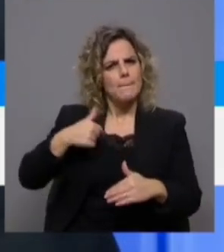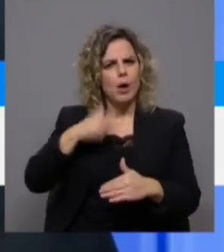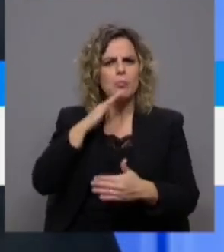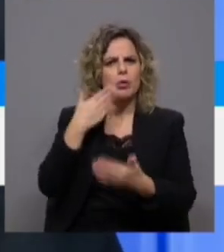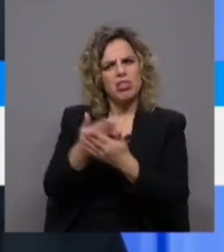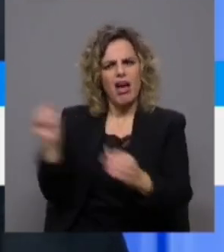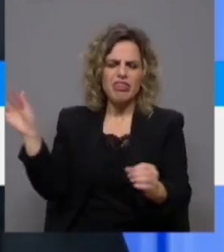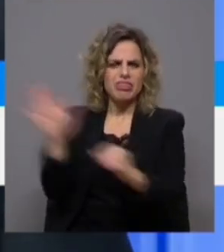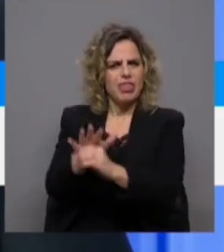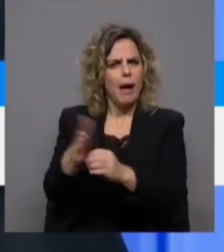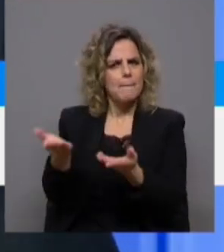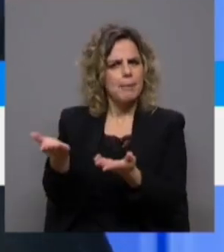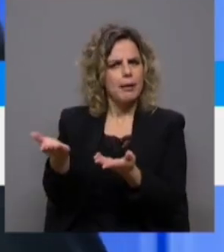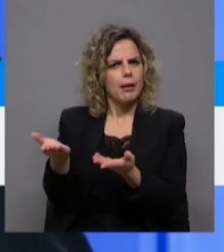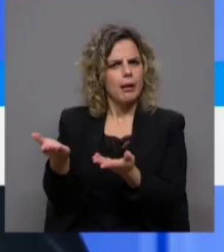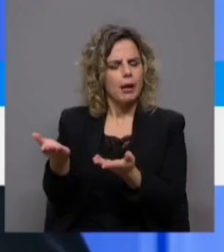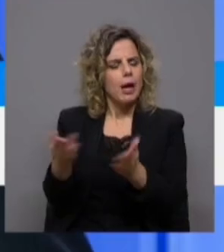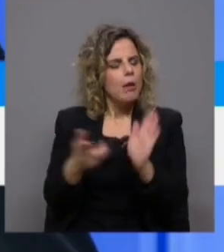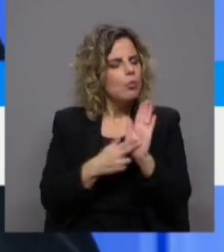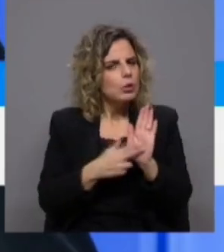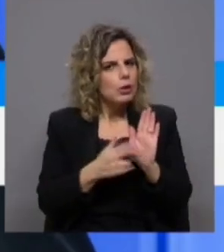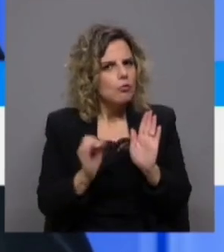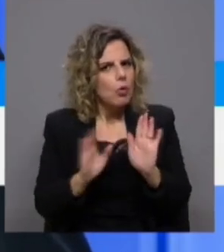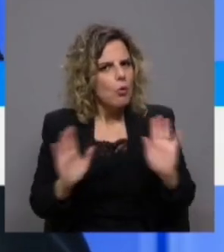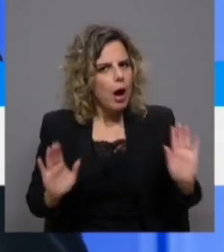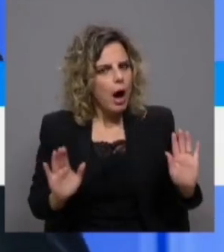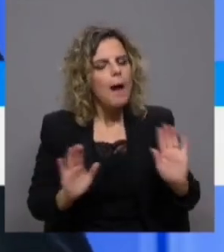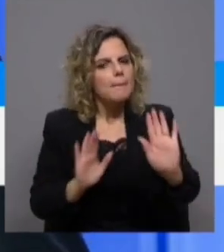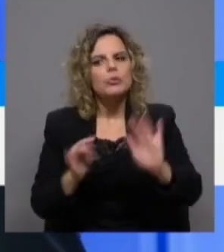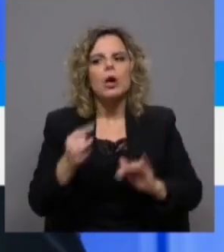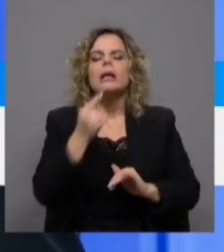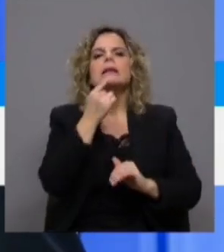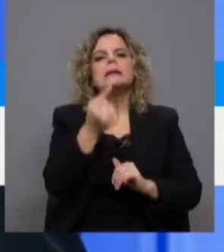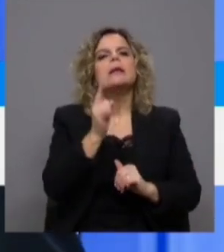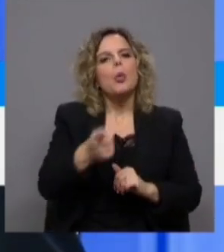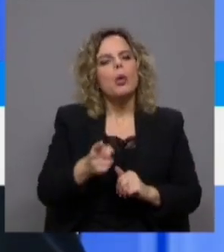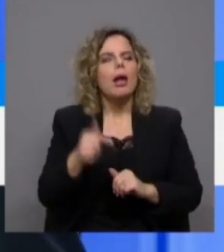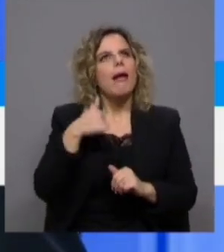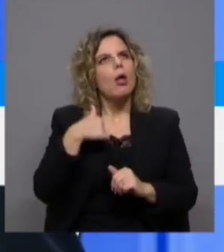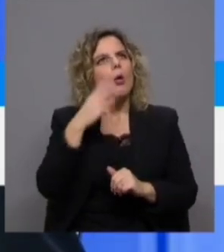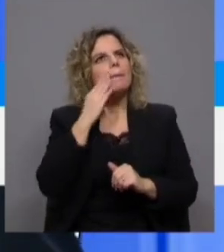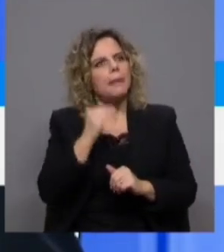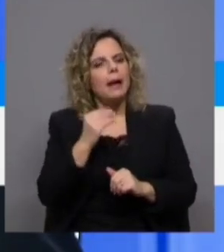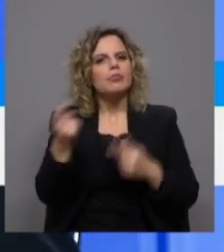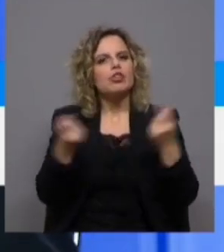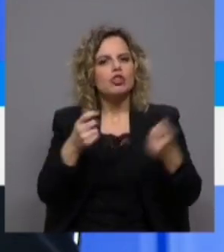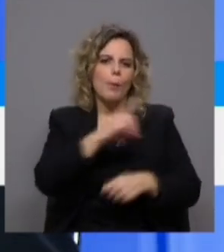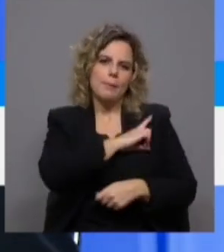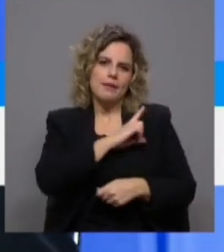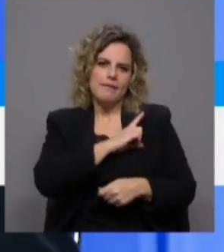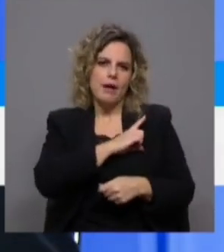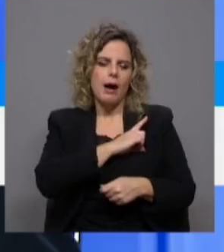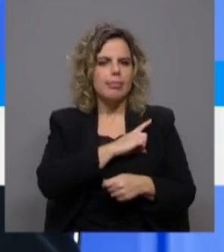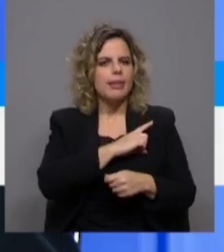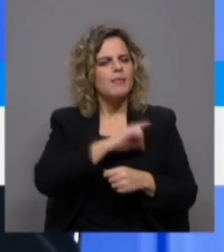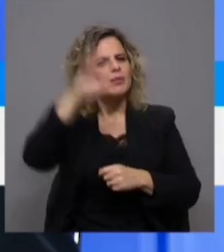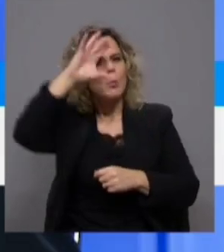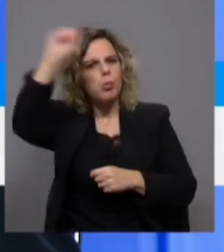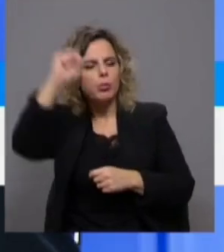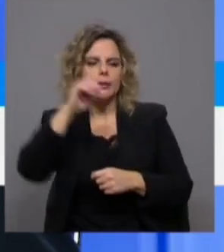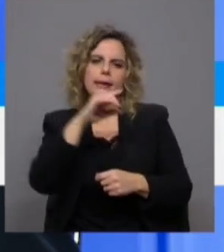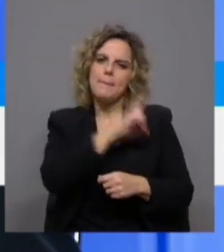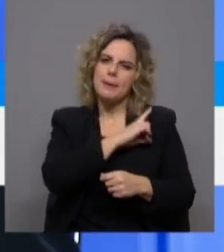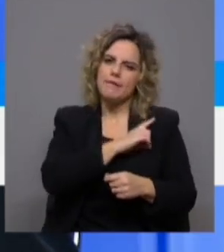portanto não há motivo nenhum mas que parques não tem a ver com o fato de eu achar que se a gestão privada é sempre melhor questão pública